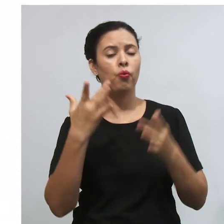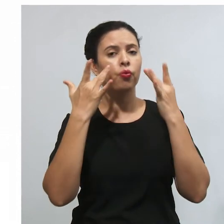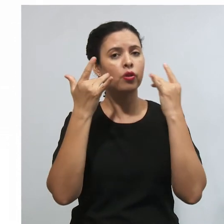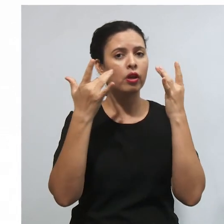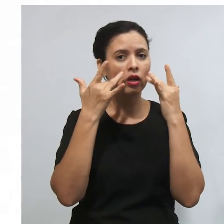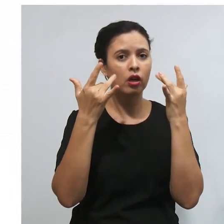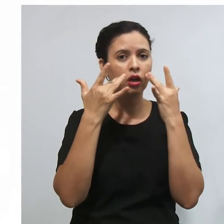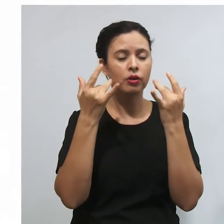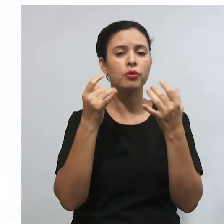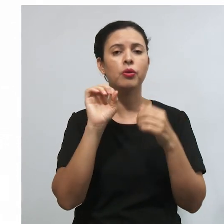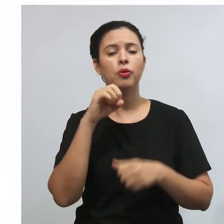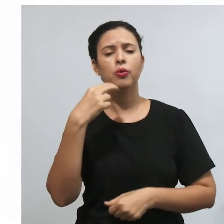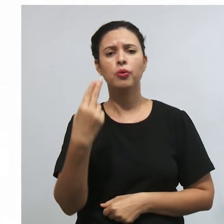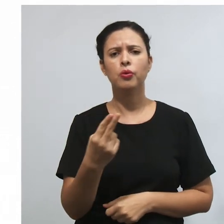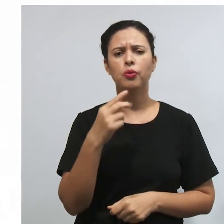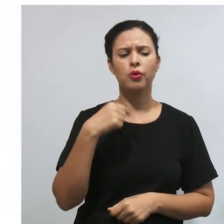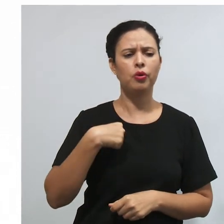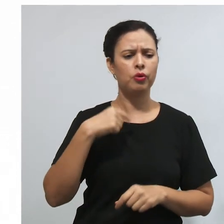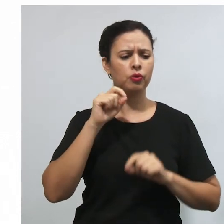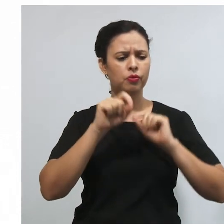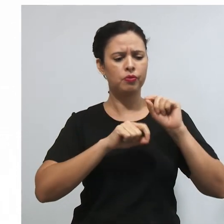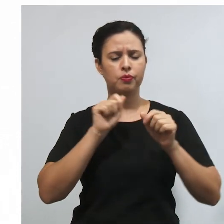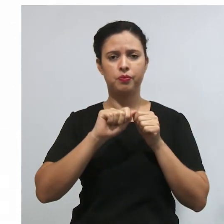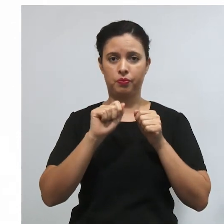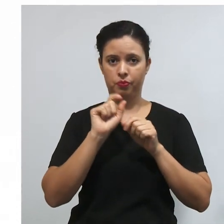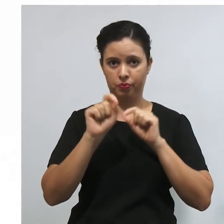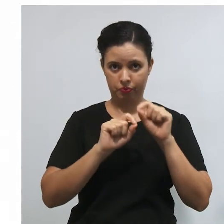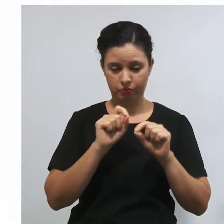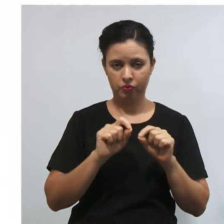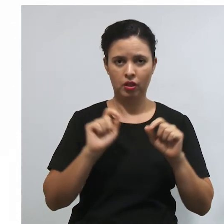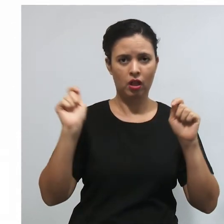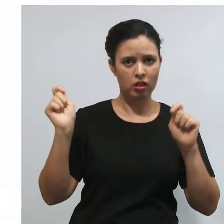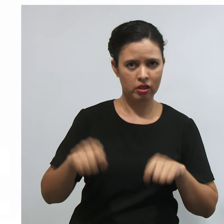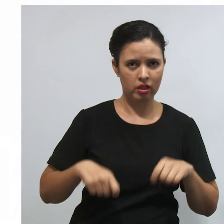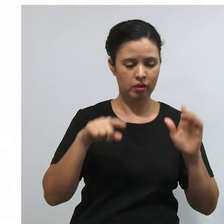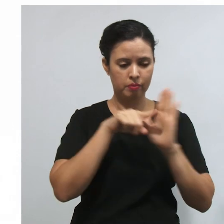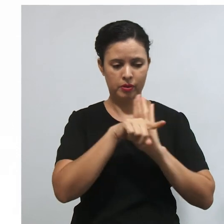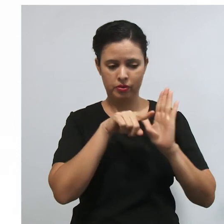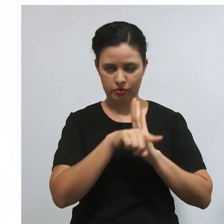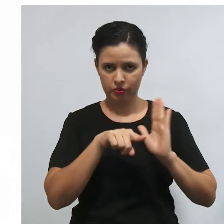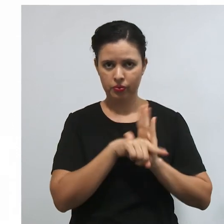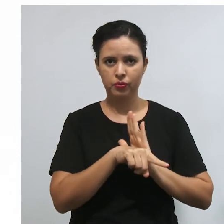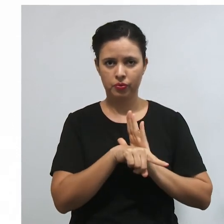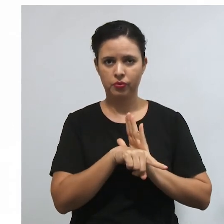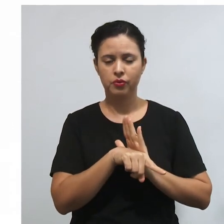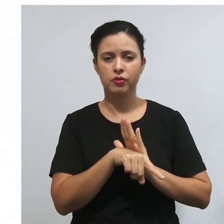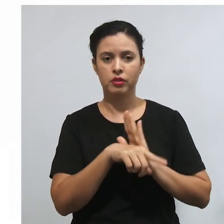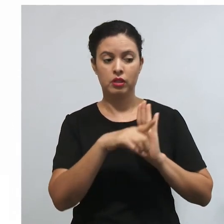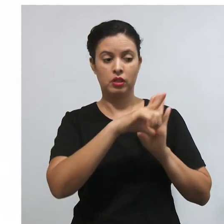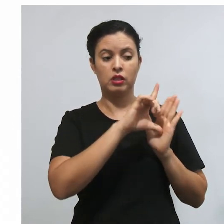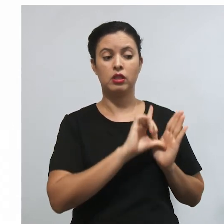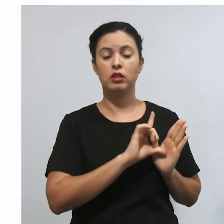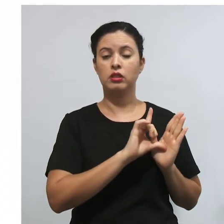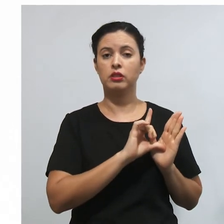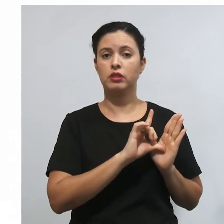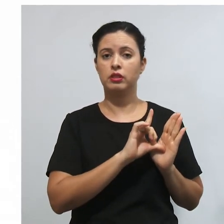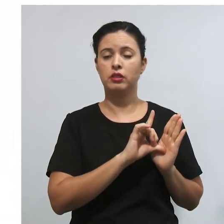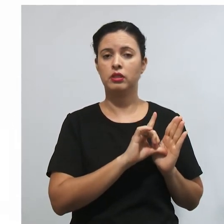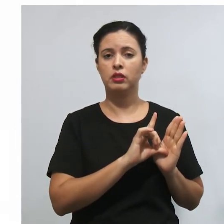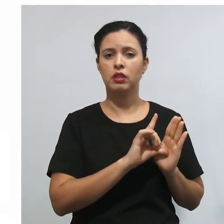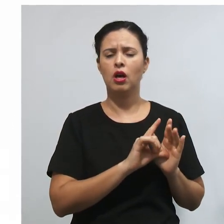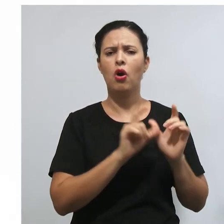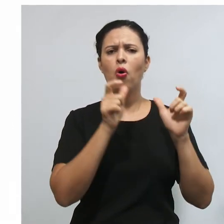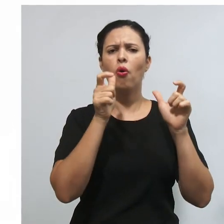dramatização? Vou fazer o quê? Posso fazer algumas perguntas já para antecipar? Onde